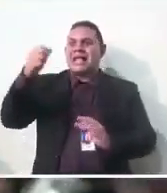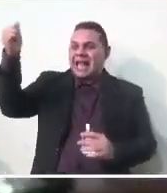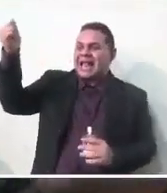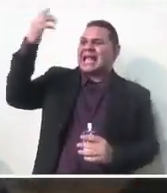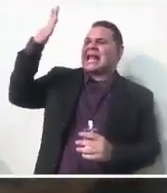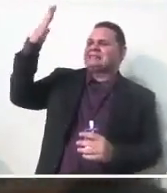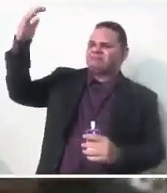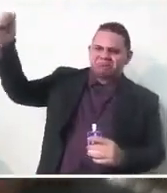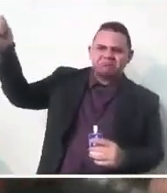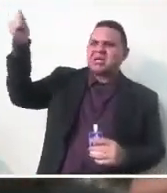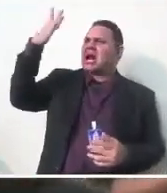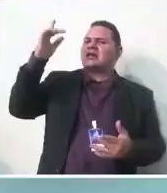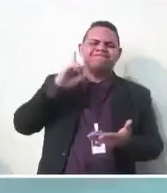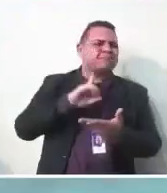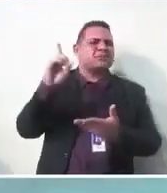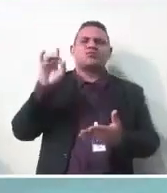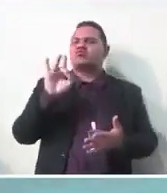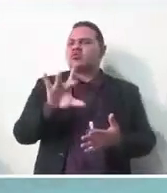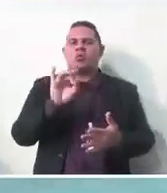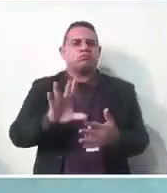pela graça, é pela graça.